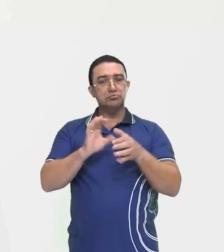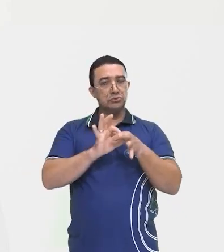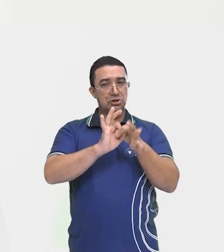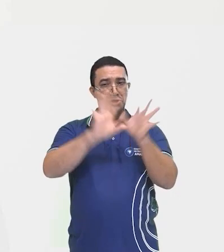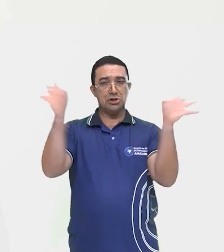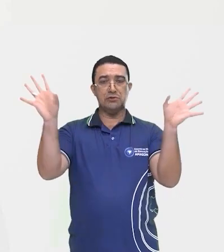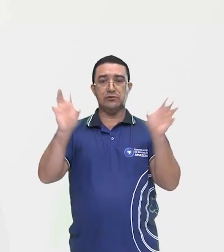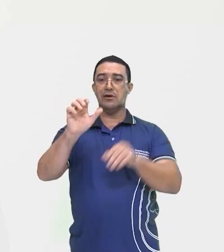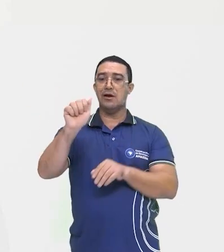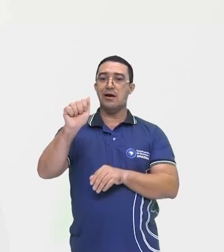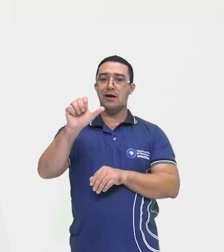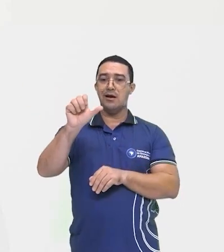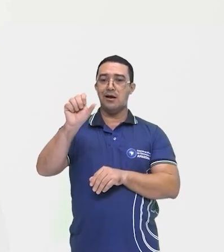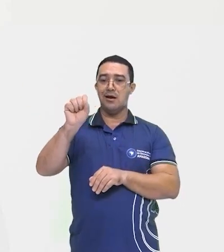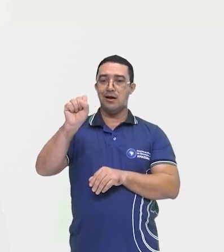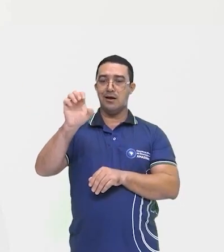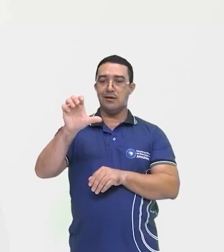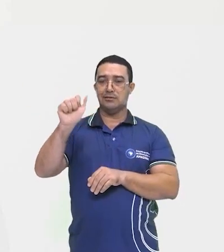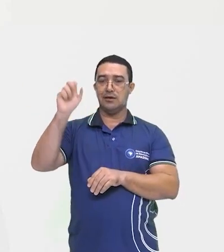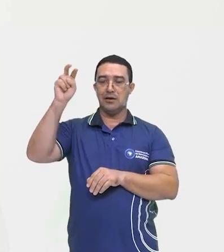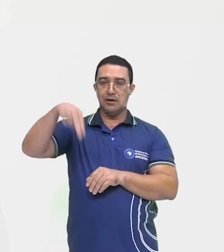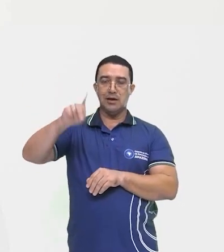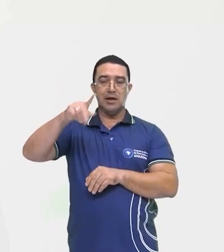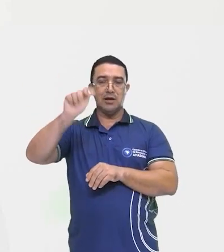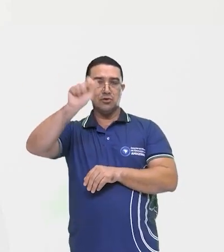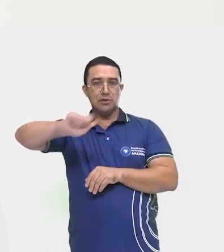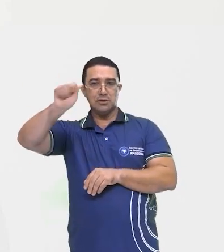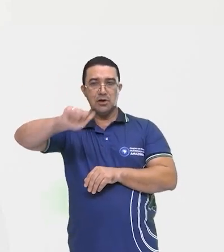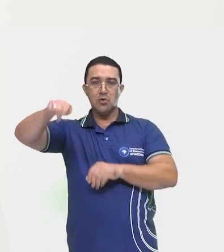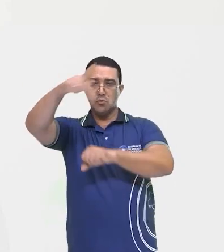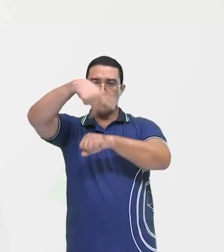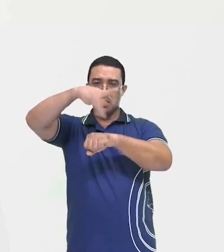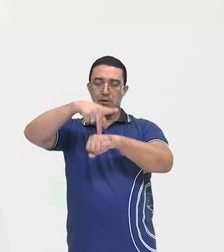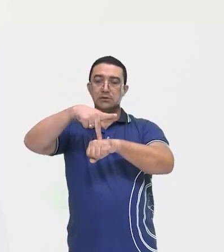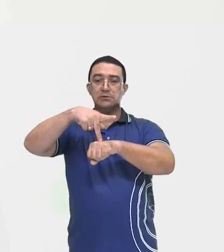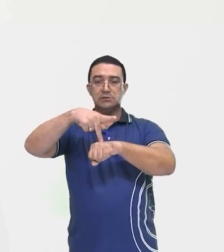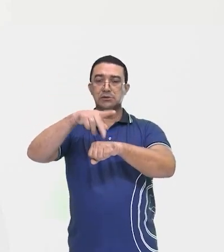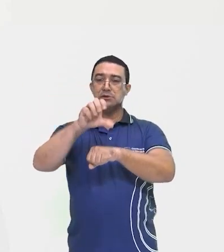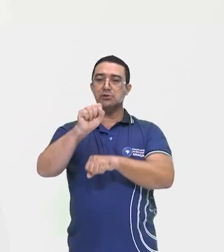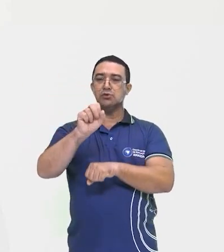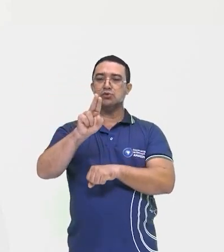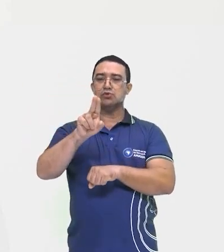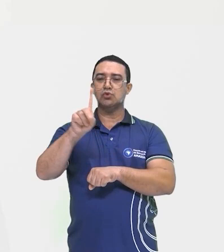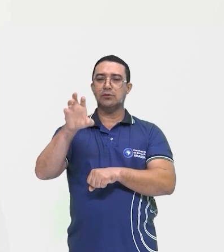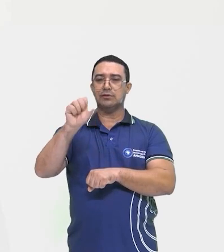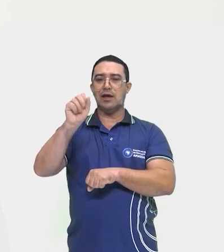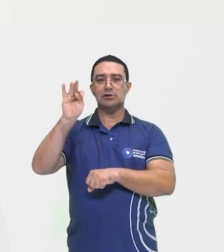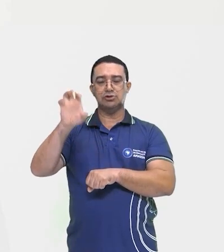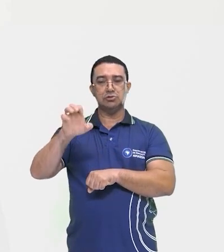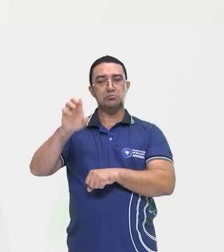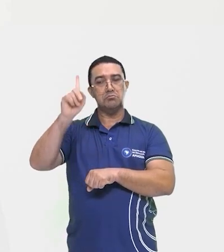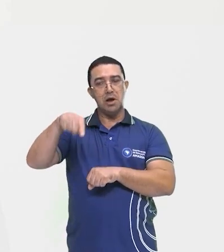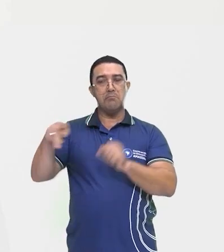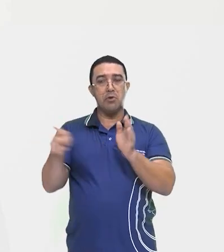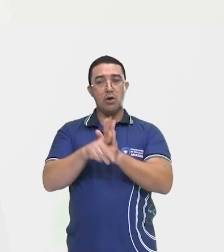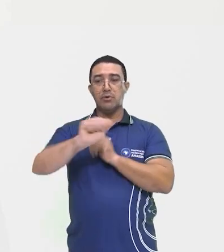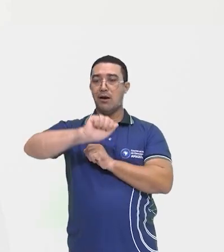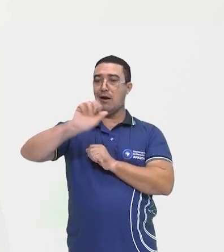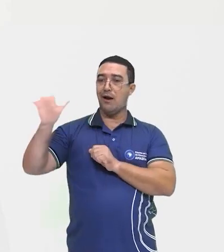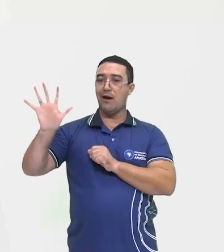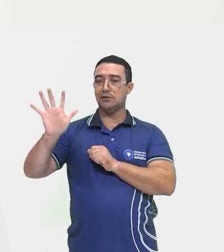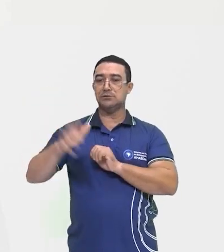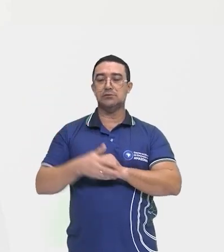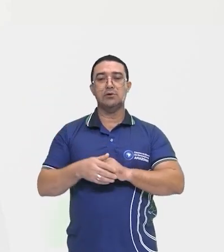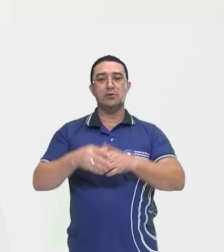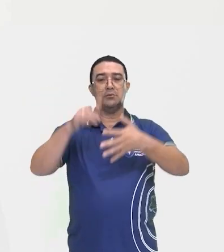a ASEAN, a Associação das Nações do Sudeste Asiático. Não, esses não são os únicos blocos econômicos, mas são os